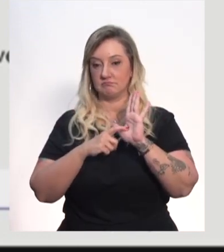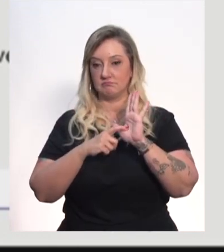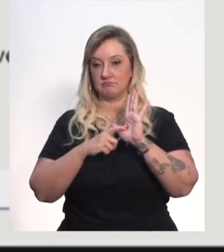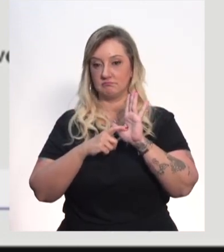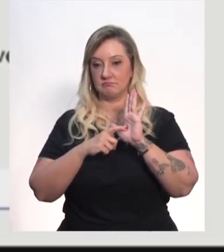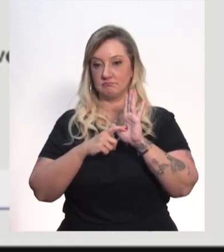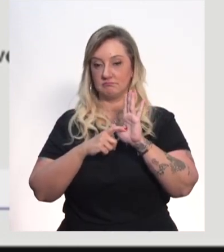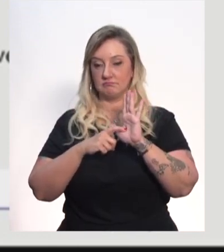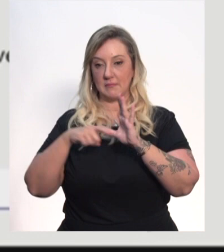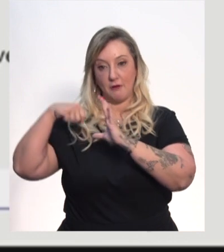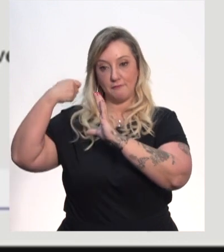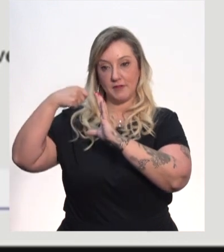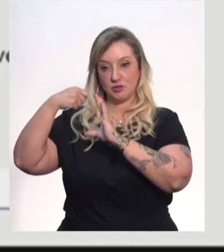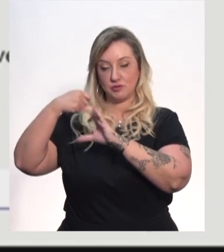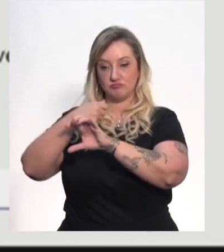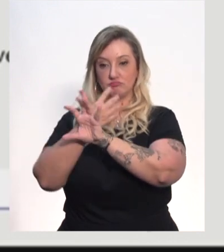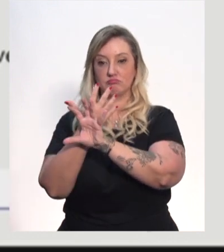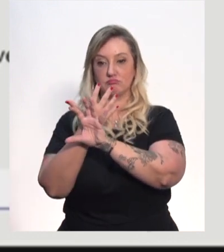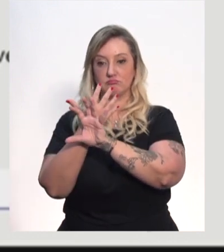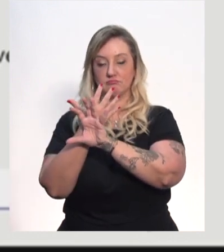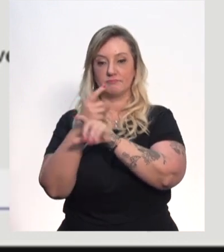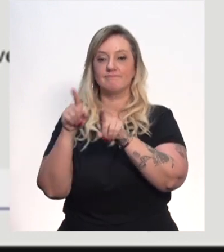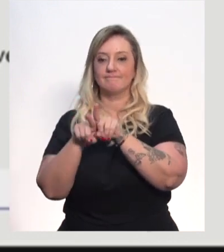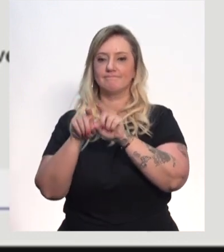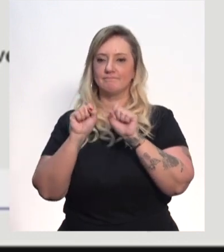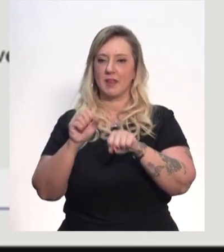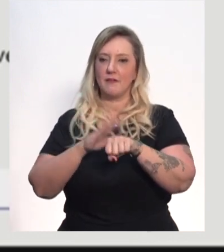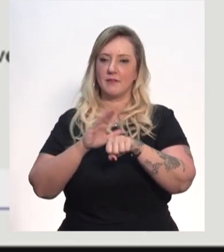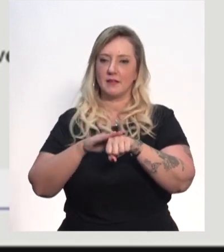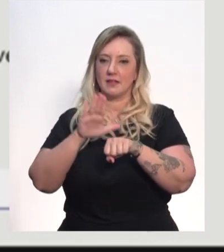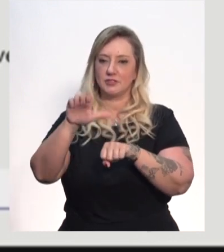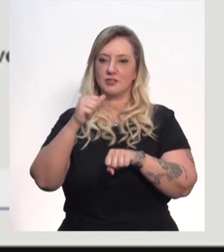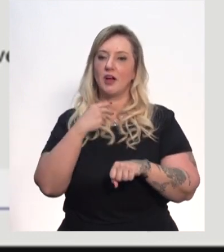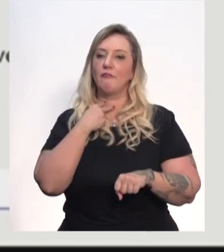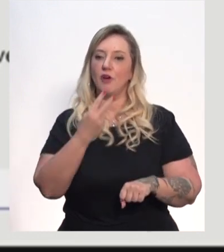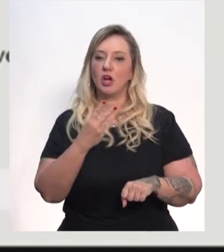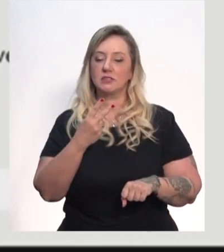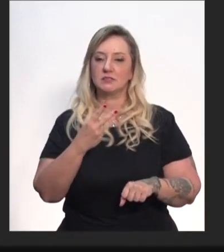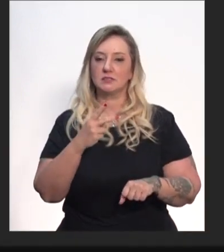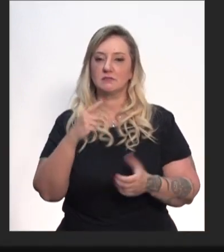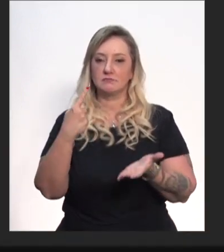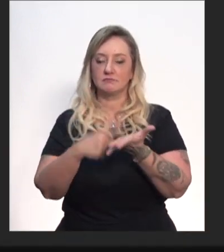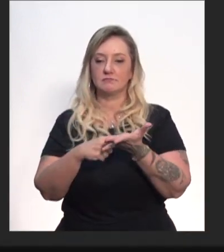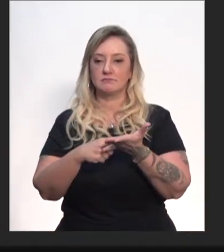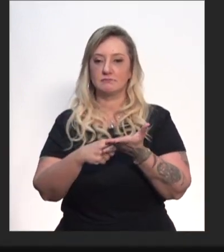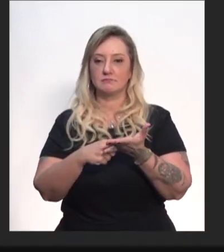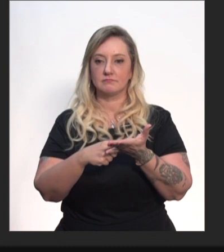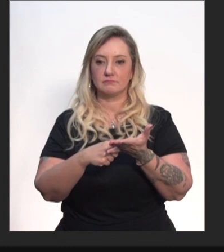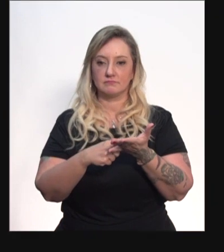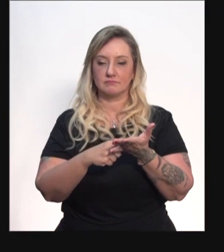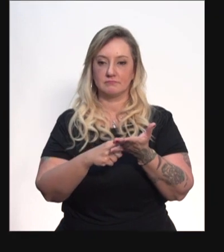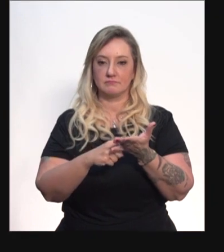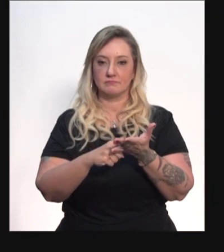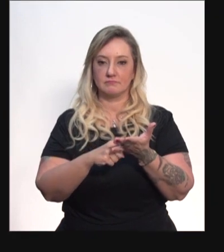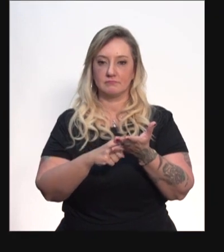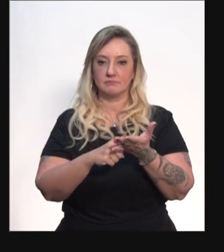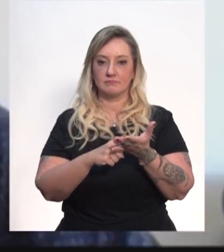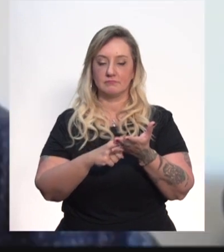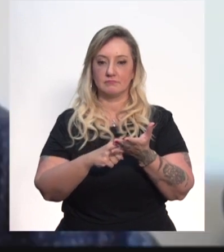mostrar aí para vocês é como criar uma equipe no Teams. Como eu mencionei, né, com certeza é um recurso que nós